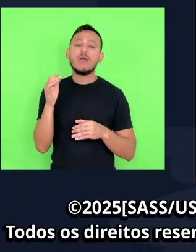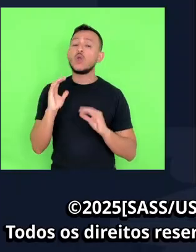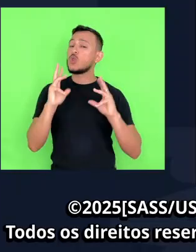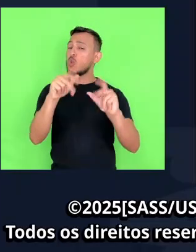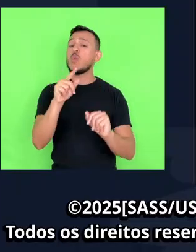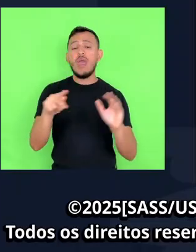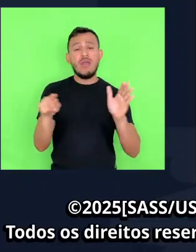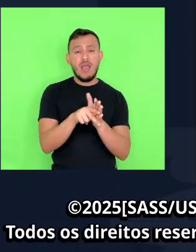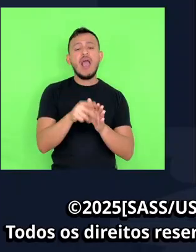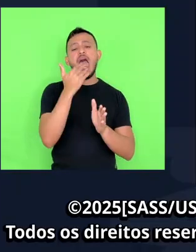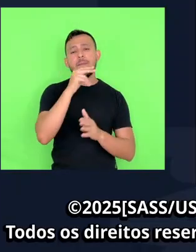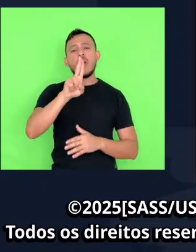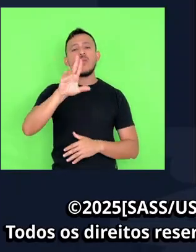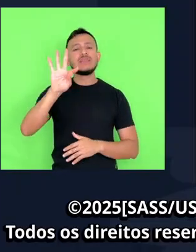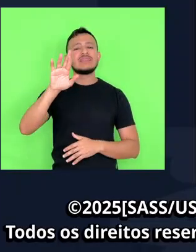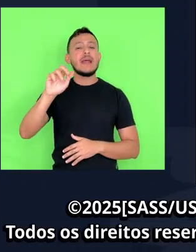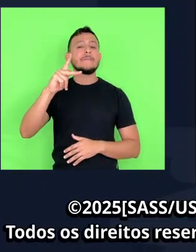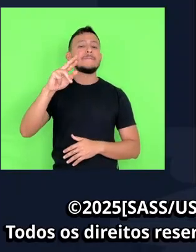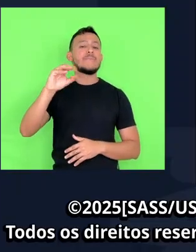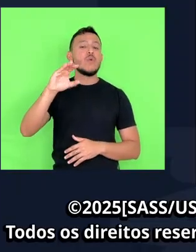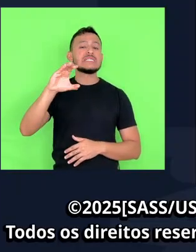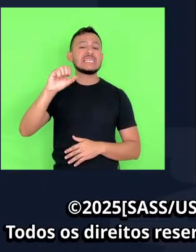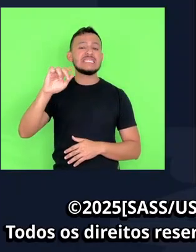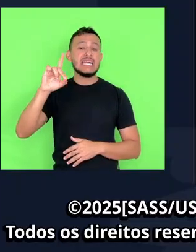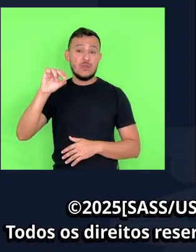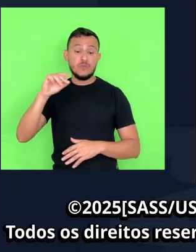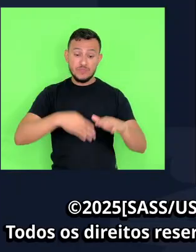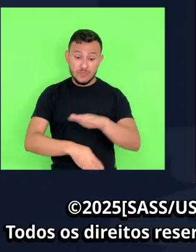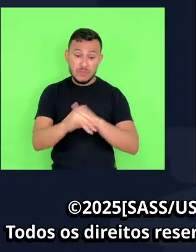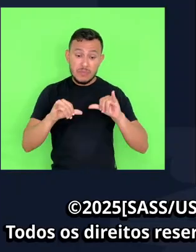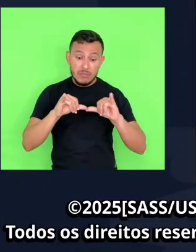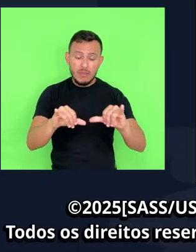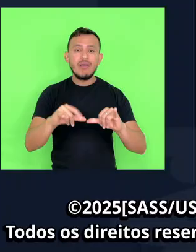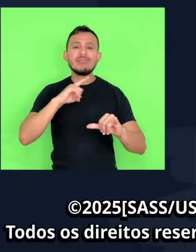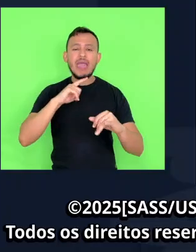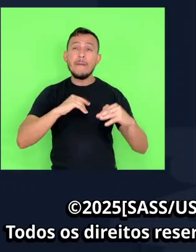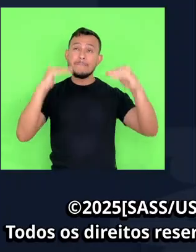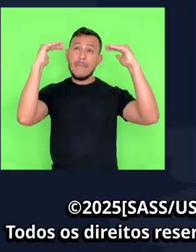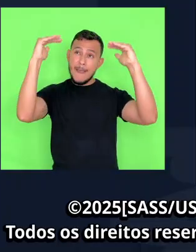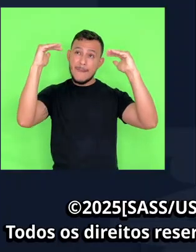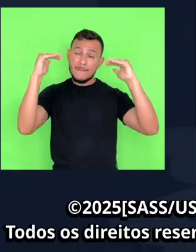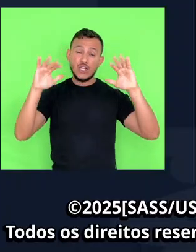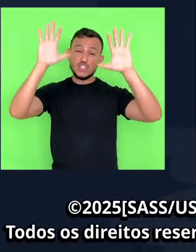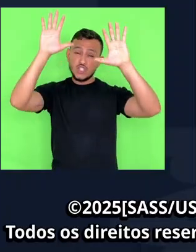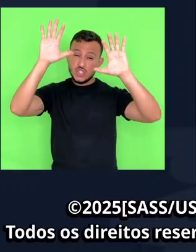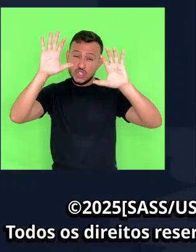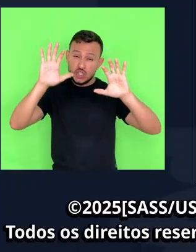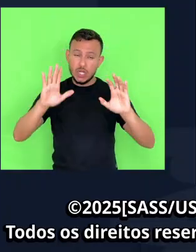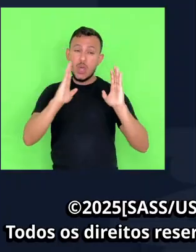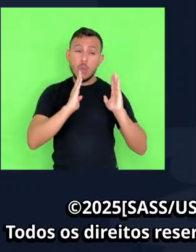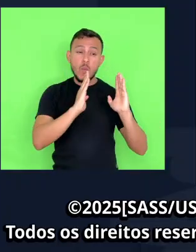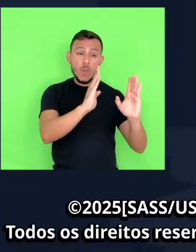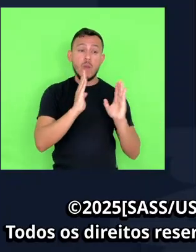alimentos ultraprocessados. E quando a gente entra em um supermercado, nós temos prateleiras inteiras,